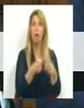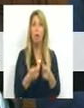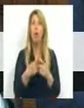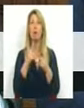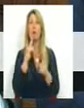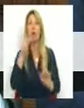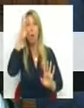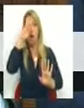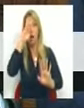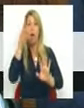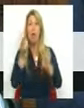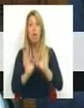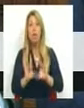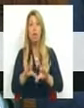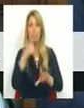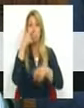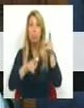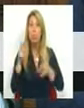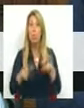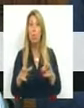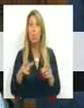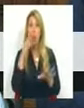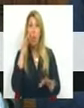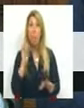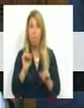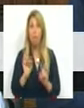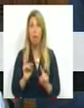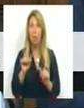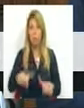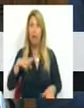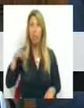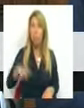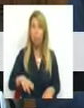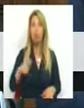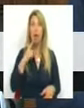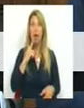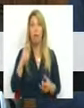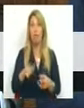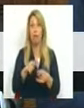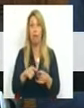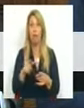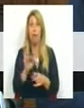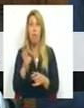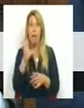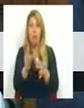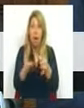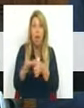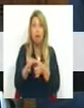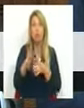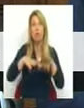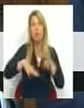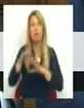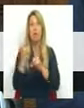de pessoas. O banco, claramente, em Portugal, foi o banco que mais, proporcionalmente ao seu número de empregados, mais ajuste fez na sua força laboral